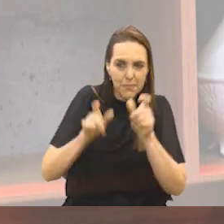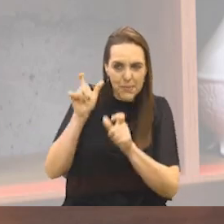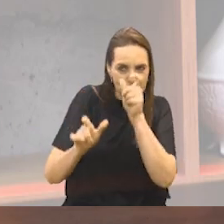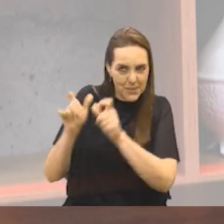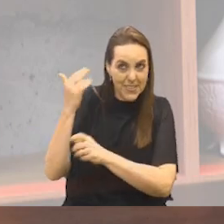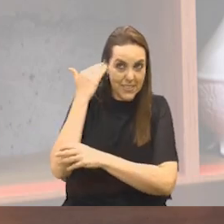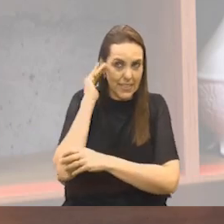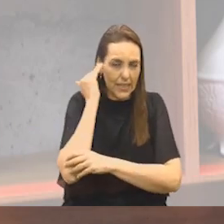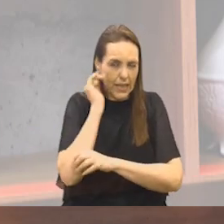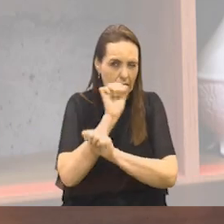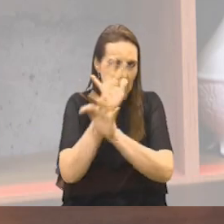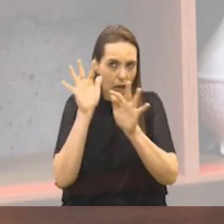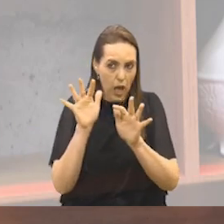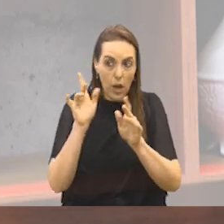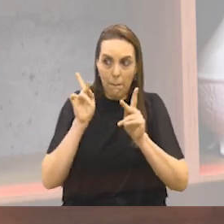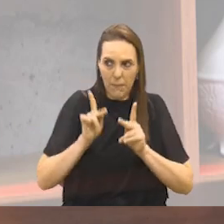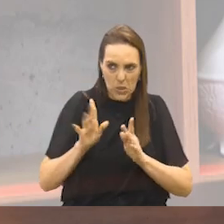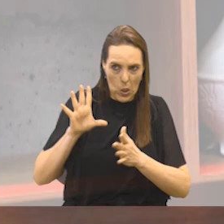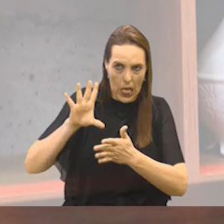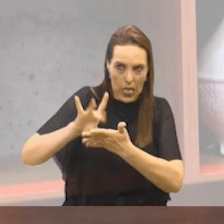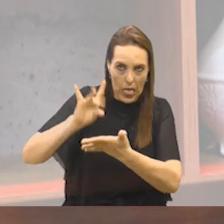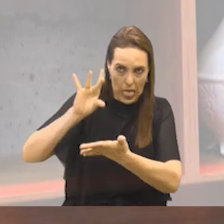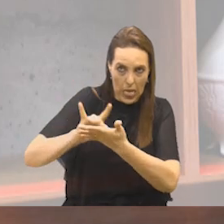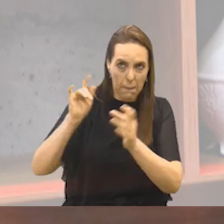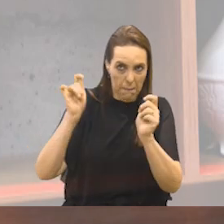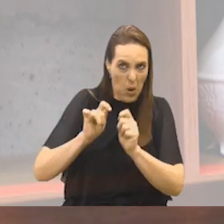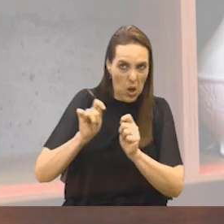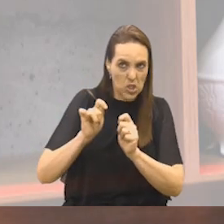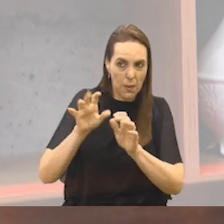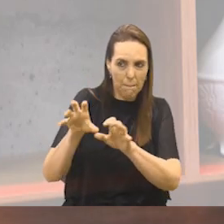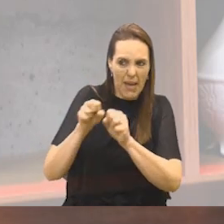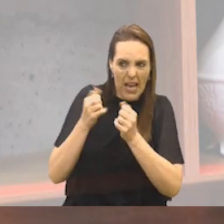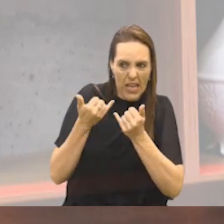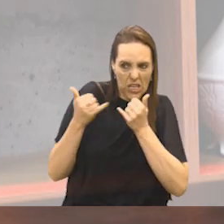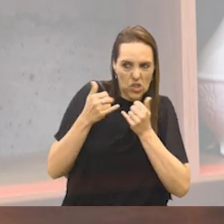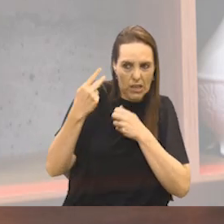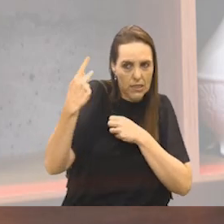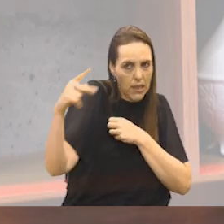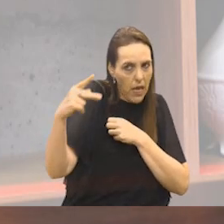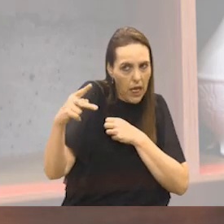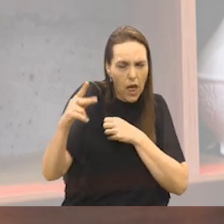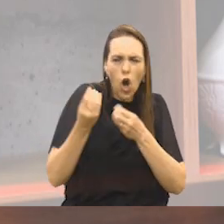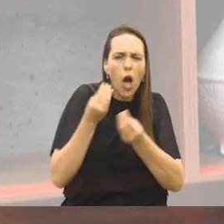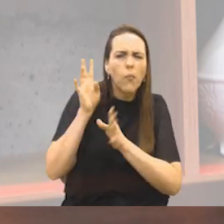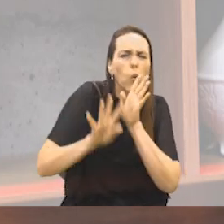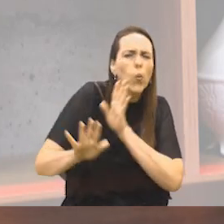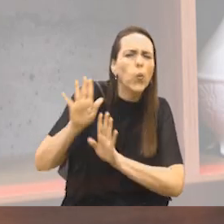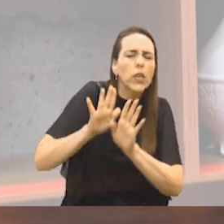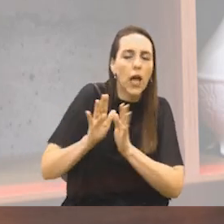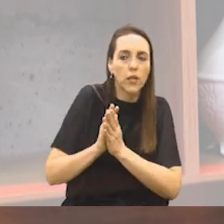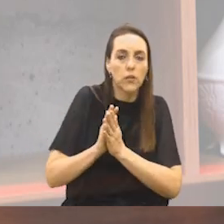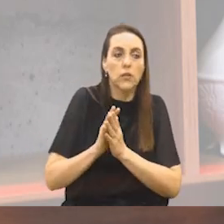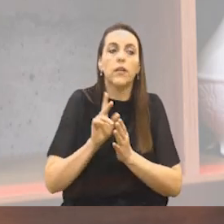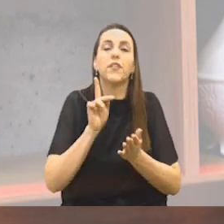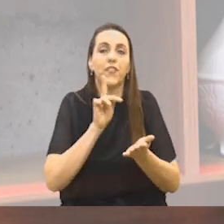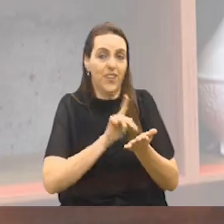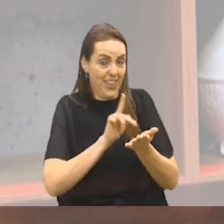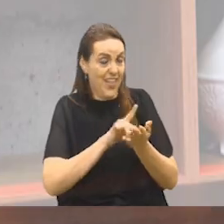acompanhando. A gente não pode deixar que as outras pessoas toquem neles, porque daí pega as energias das outras pessoas. Como é que funciona esse